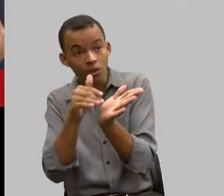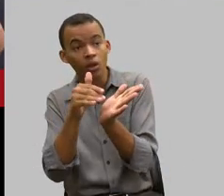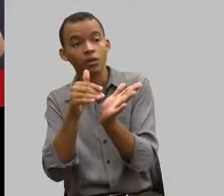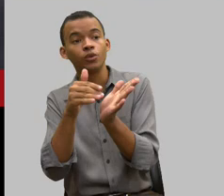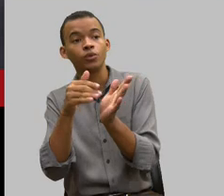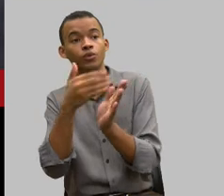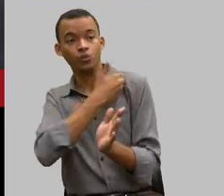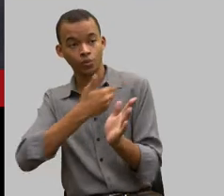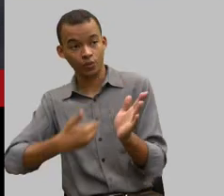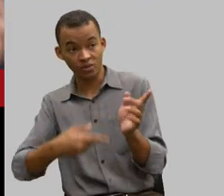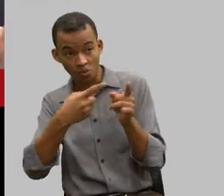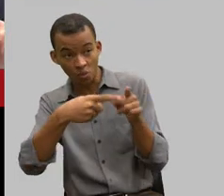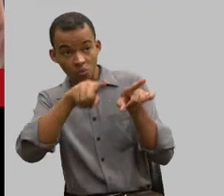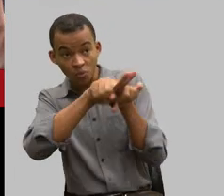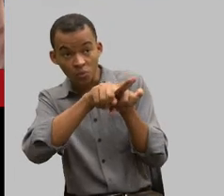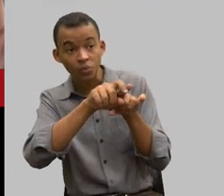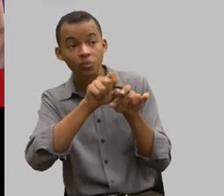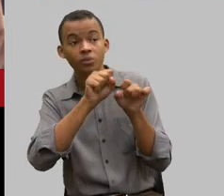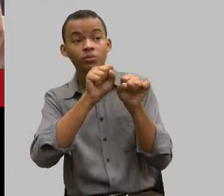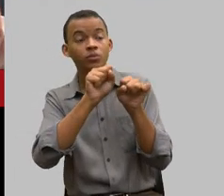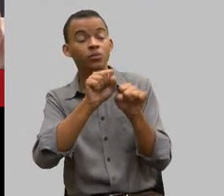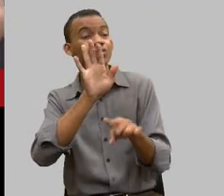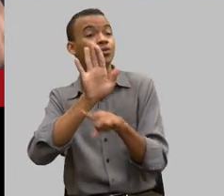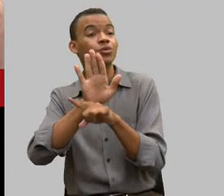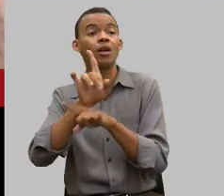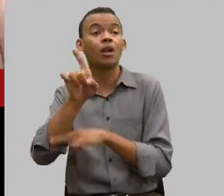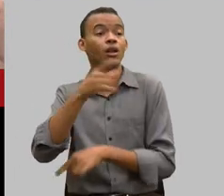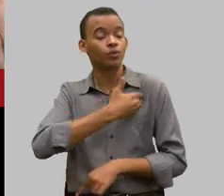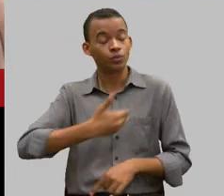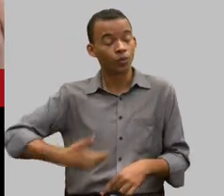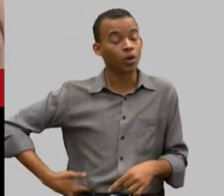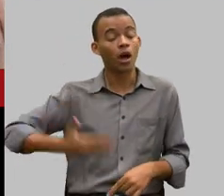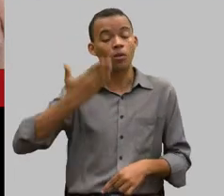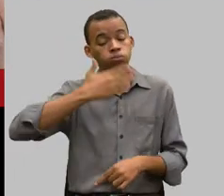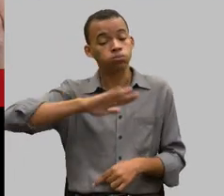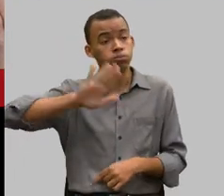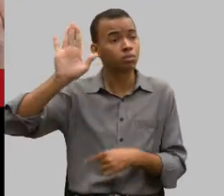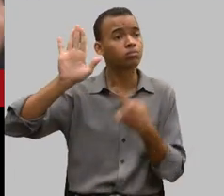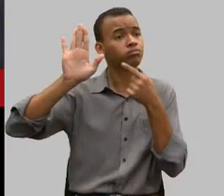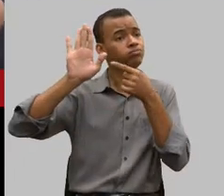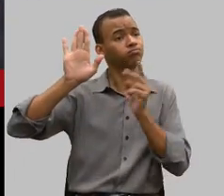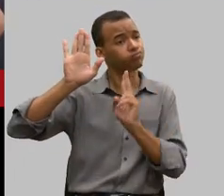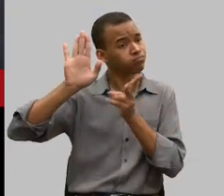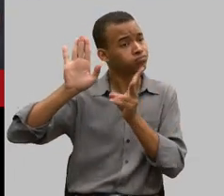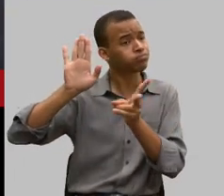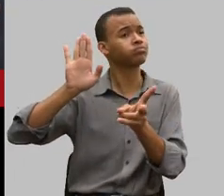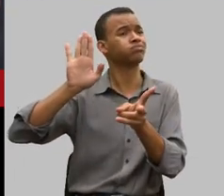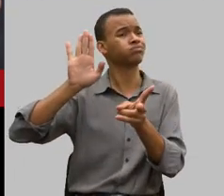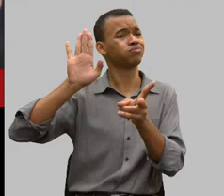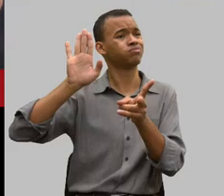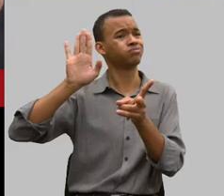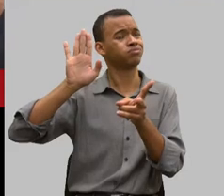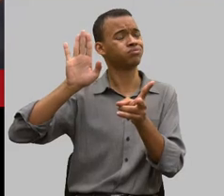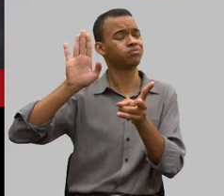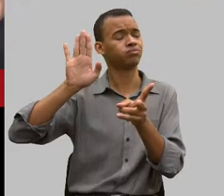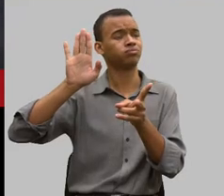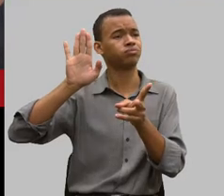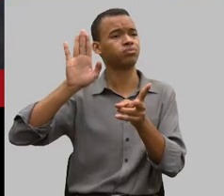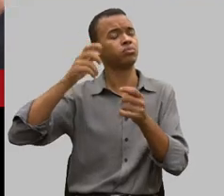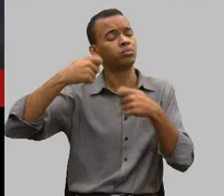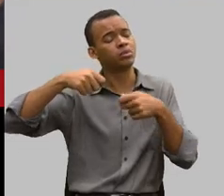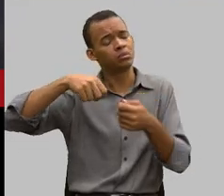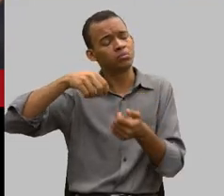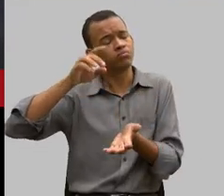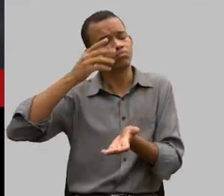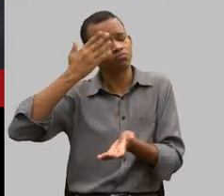governo a cumprir palavra a cumprir palavra eu vou dar um exemplo Senhor o